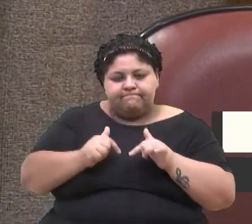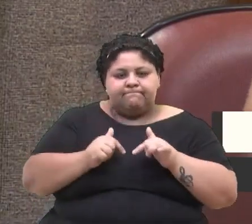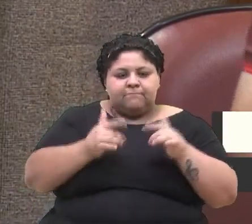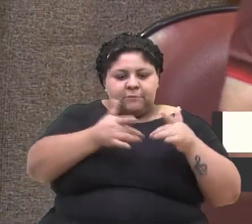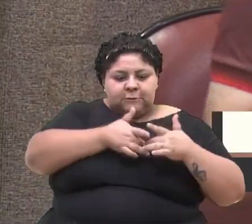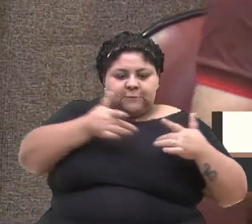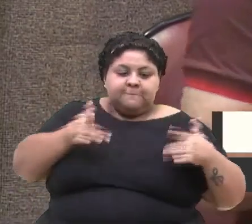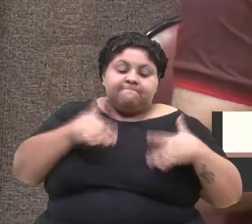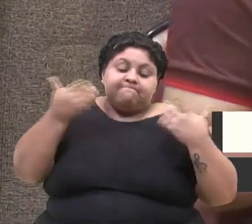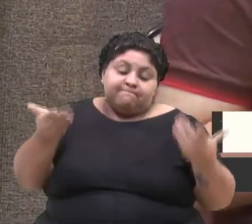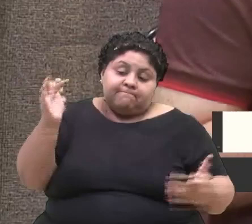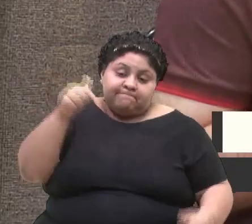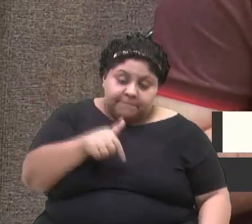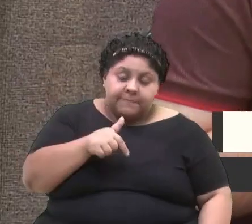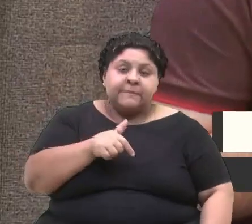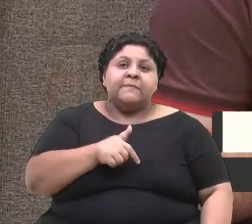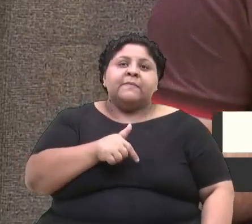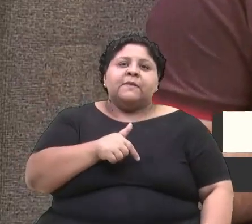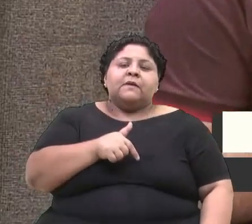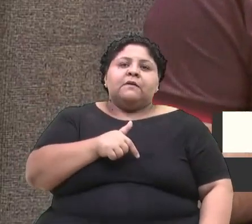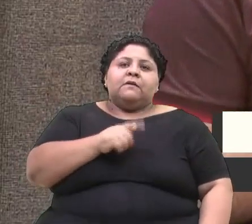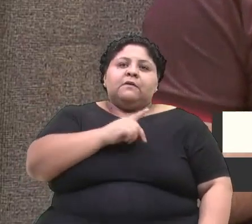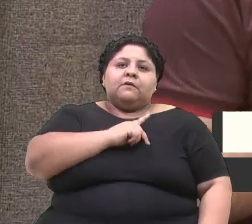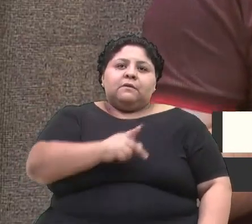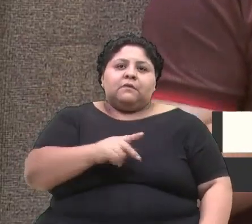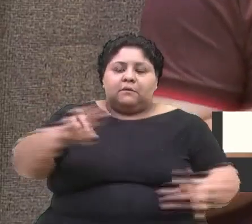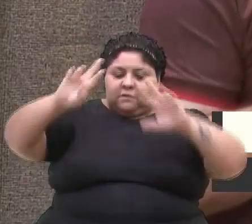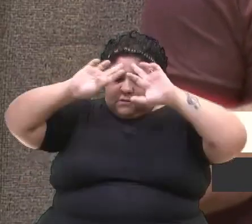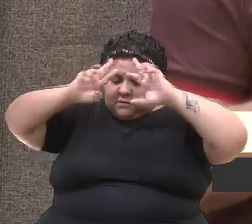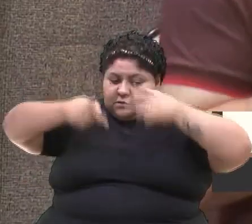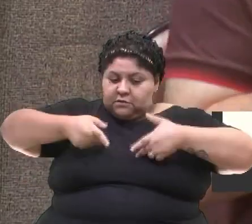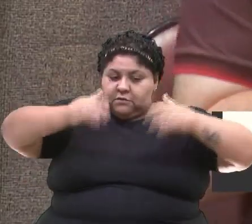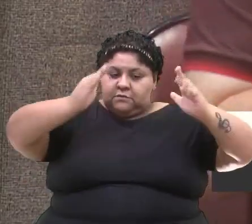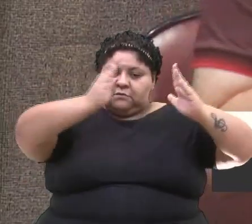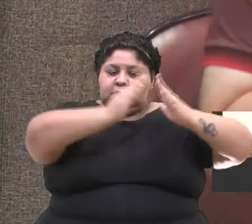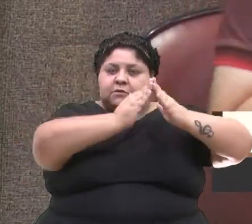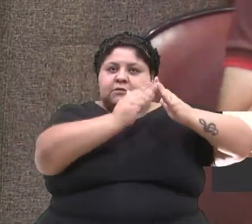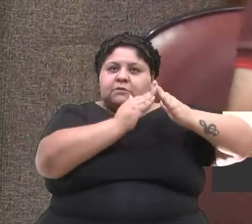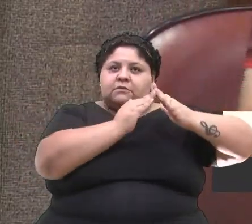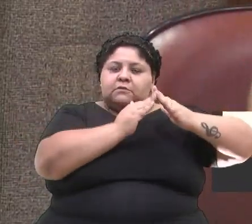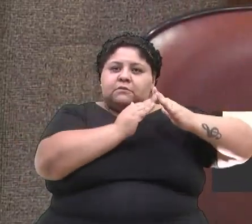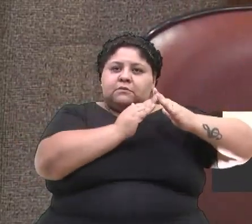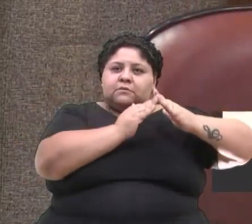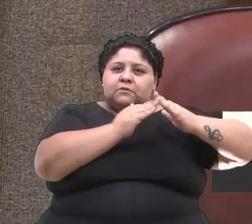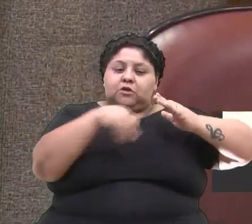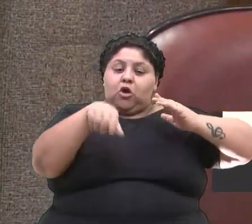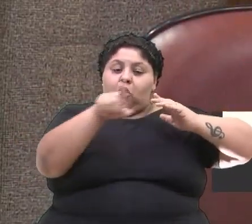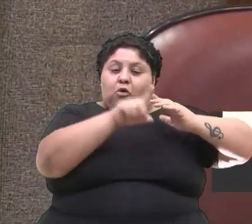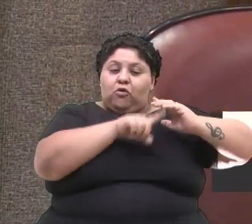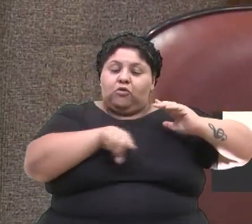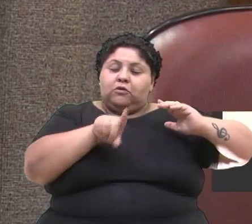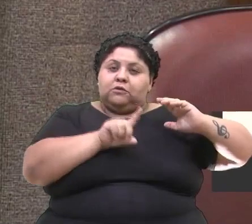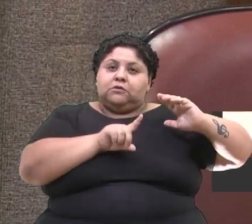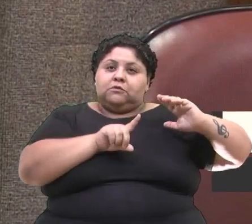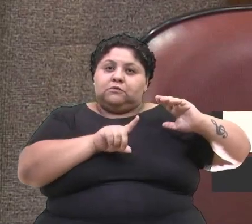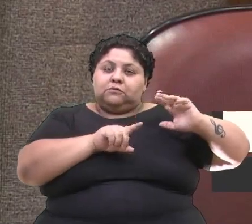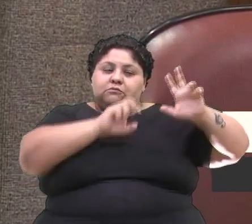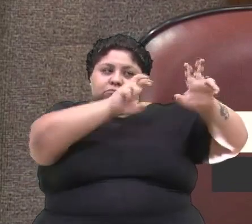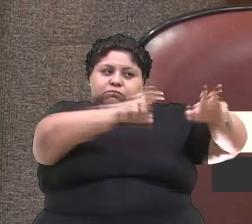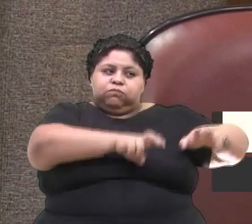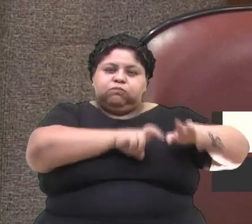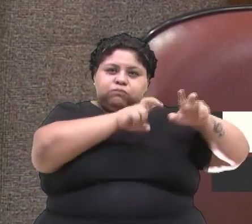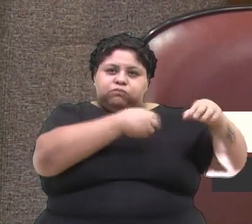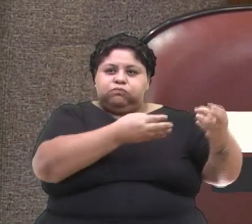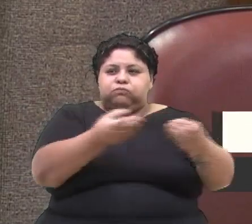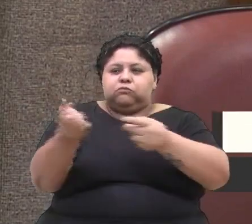então fico aqui fica aqui senhor presidente o reconhecimento desta casa a um dos nossos eh agricultores e que